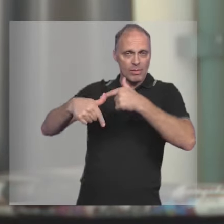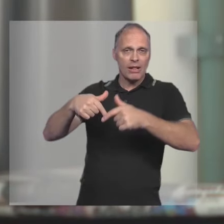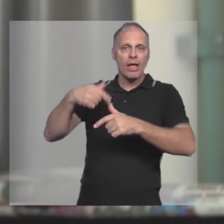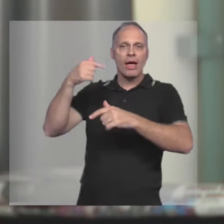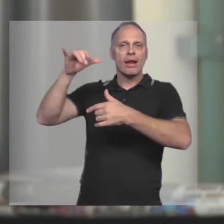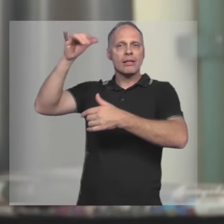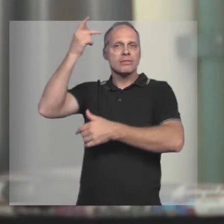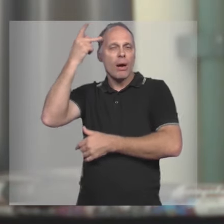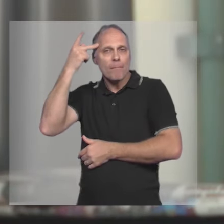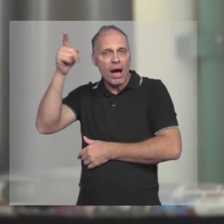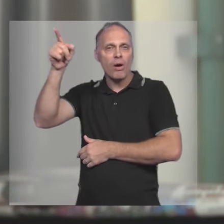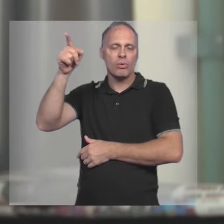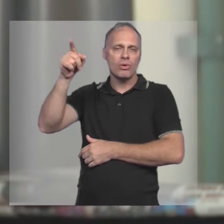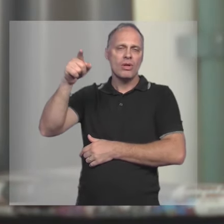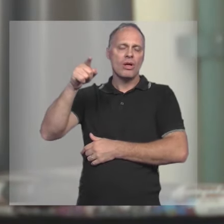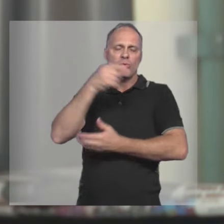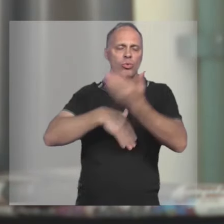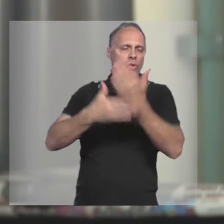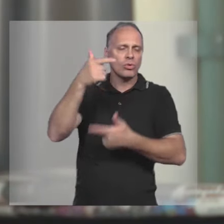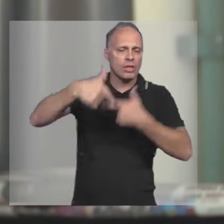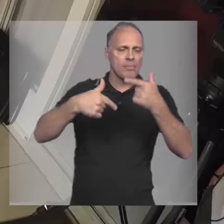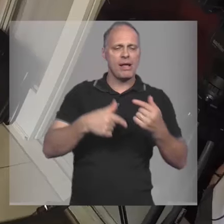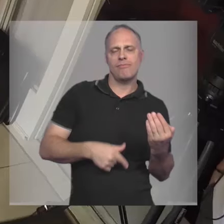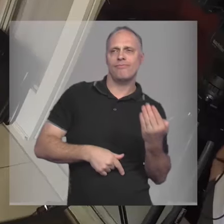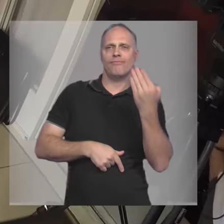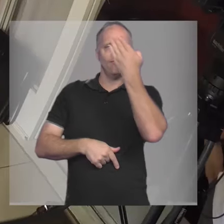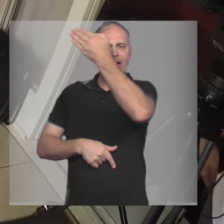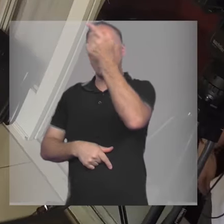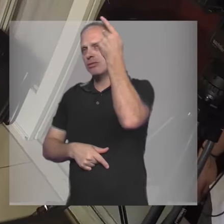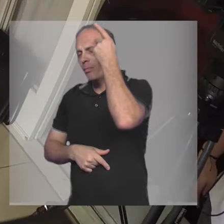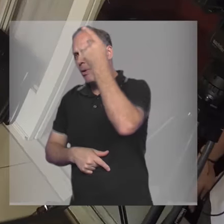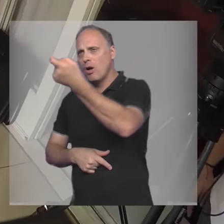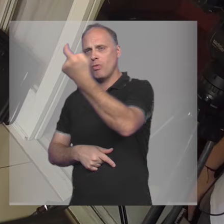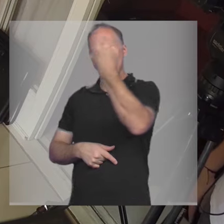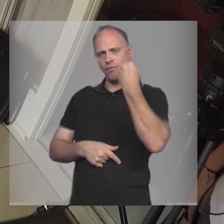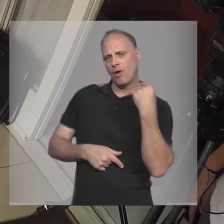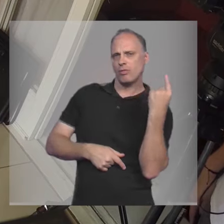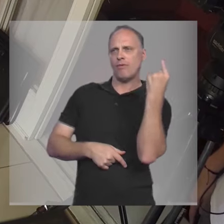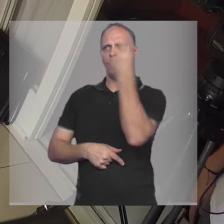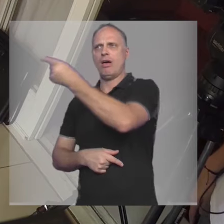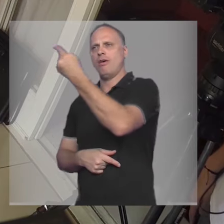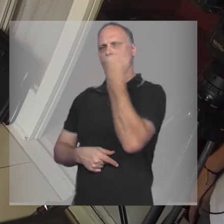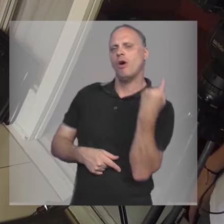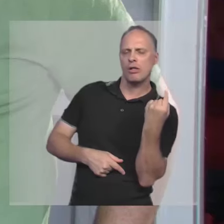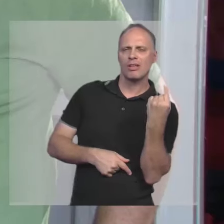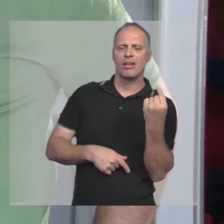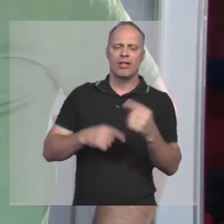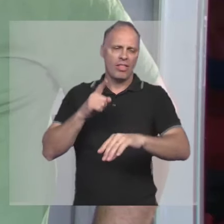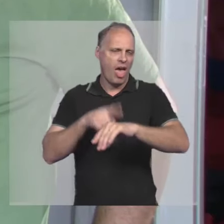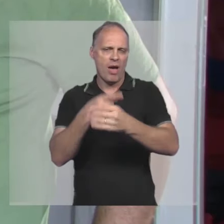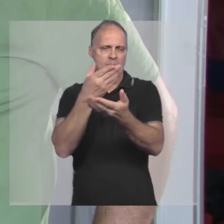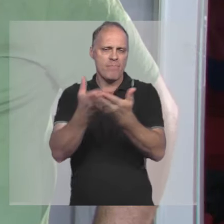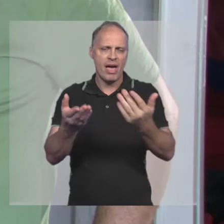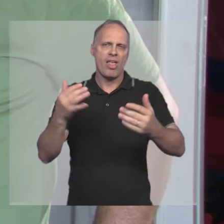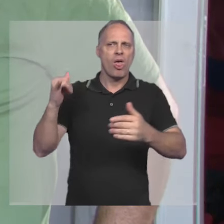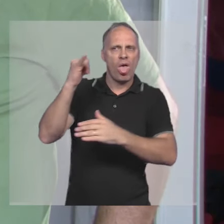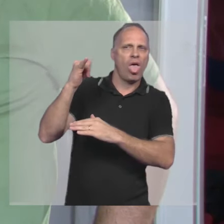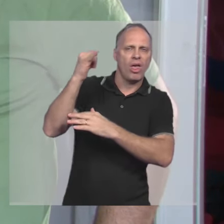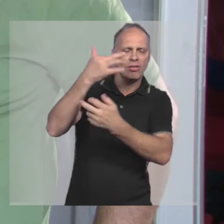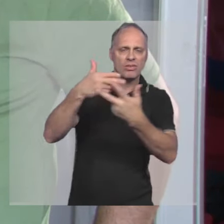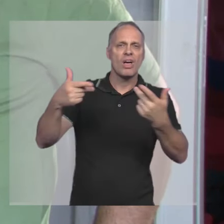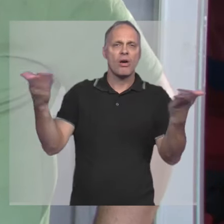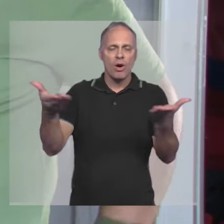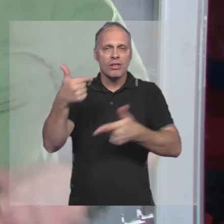Alegre, pegar avião, viagem, hotel. E aí eu tava super fora de casa bastante tempo. E agora, felizmente, tá rolando bastante trabalhos por